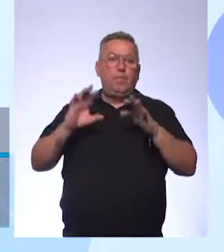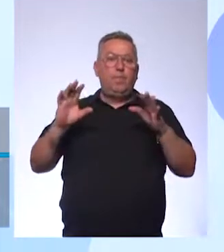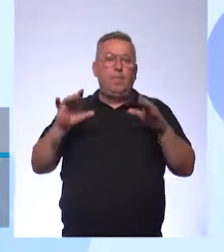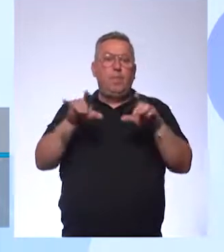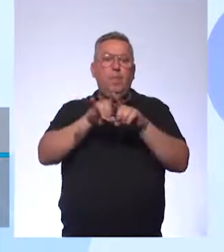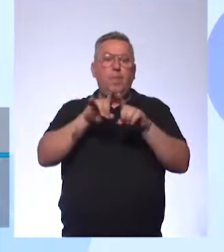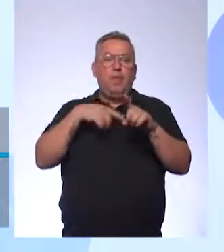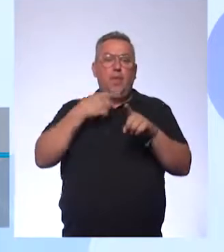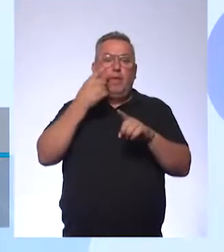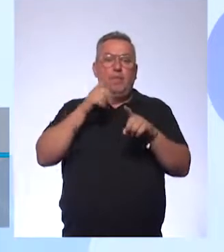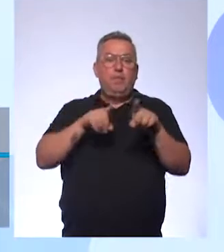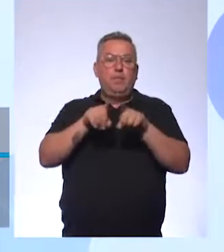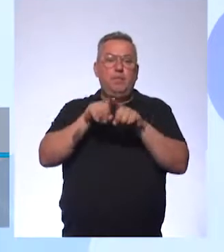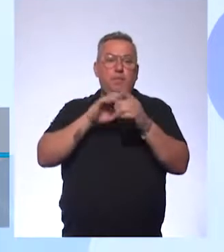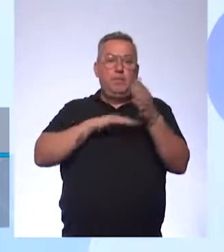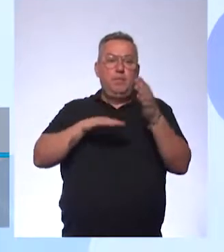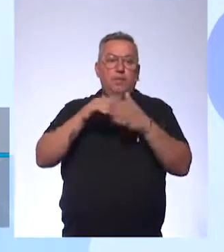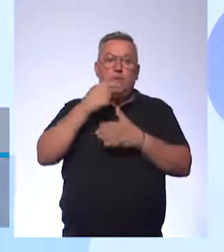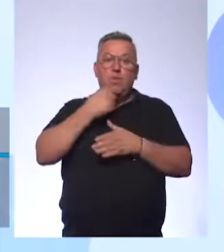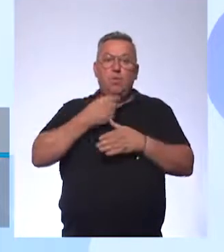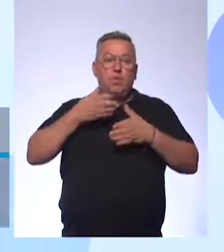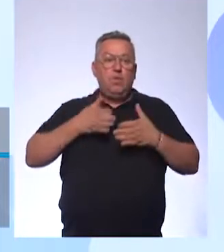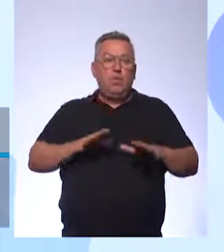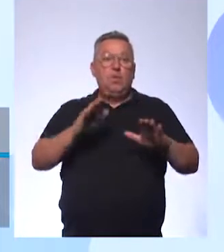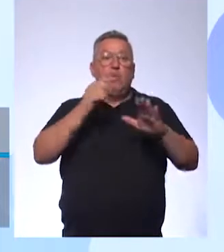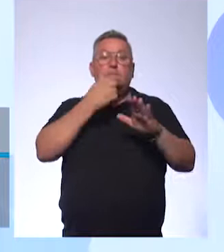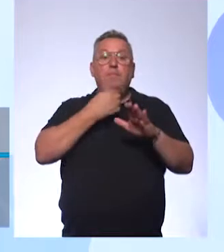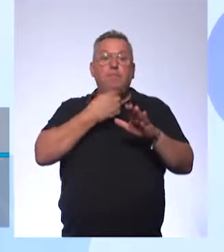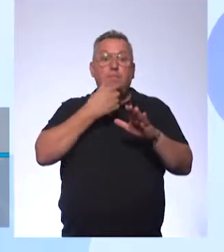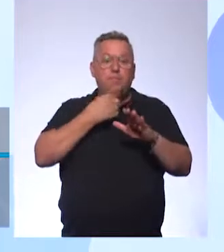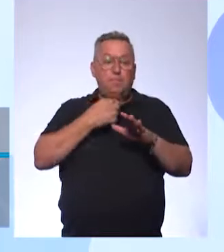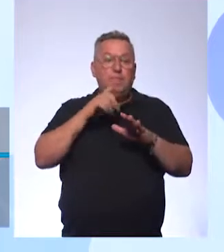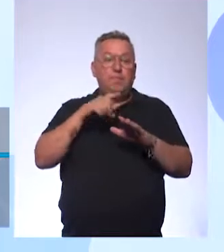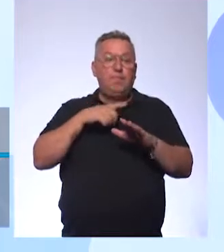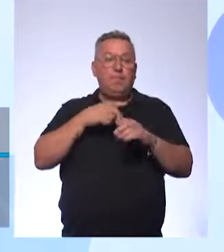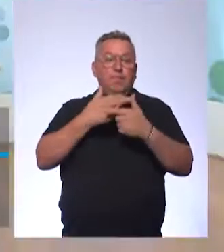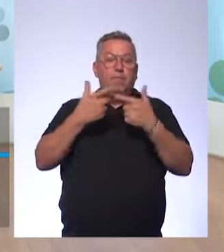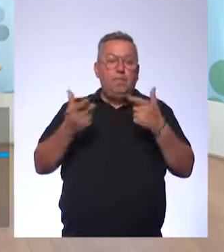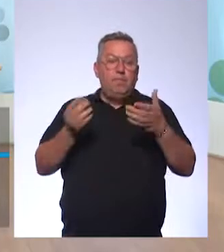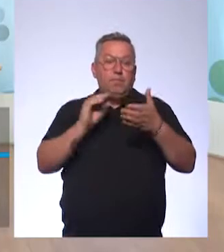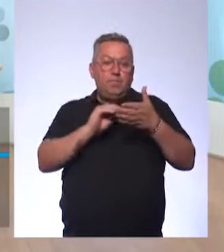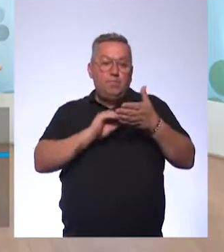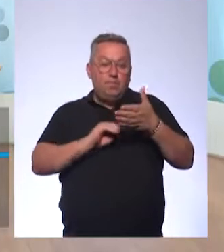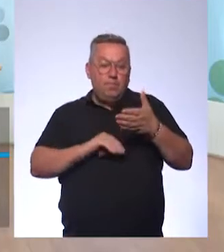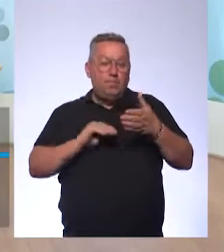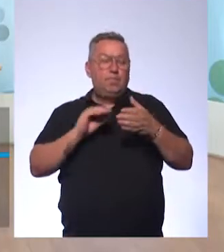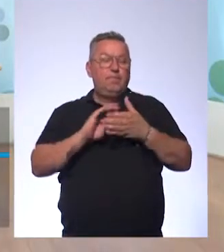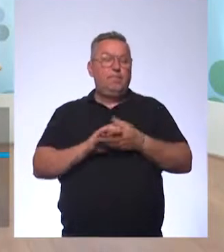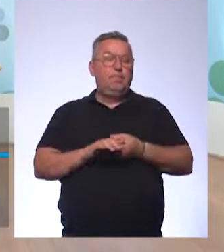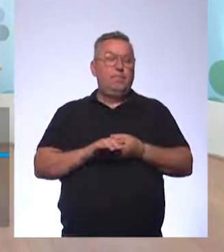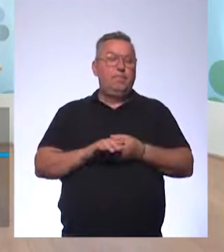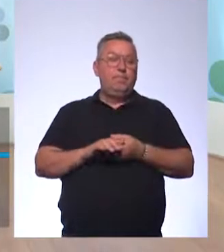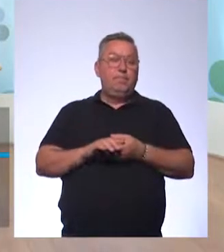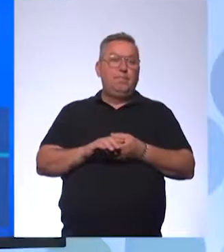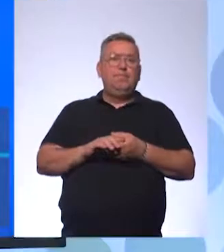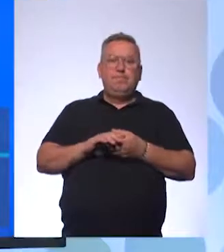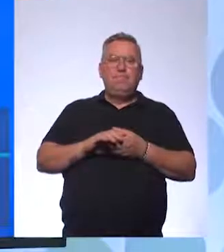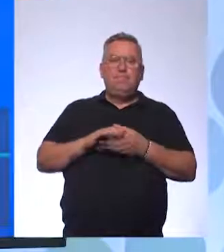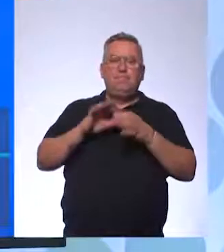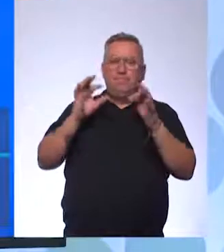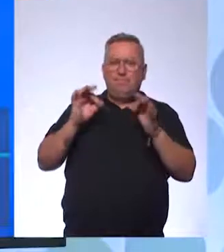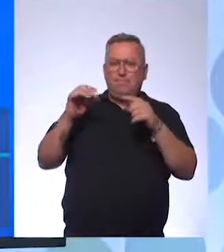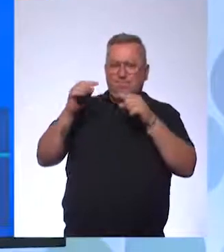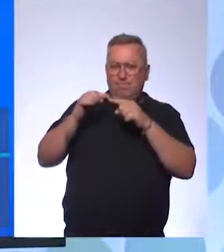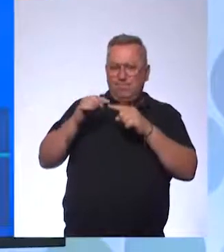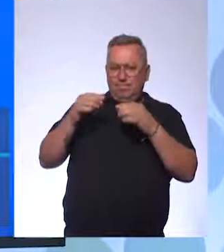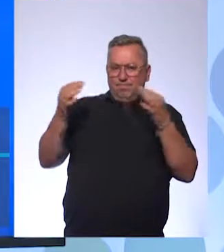estão se referindo a todos os homens nascem livres. Essas são as contextualizações do chat. Bem propositivas as